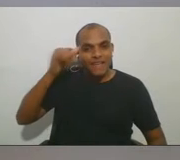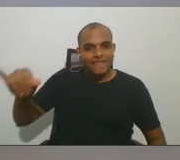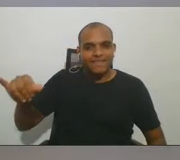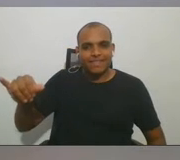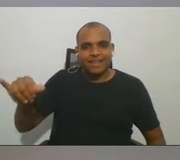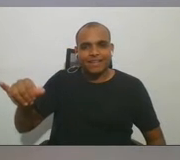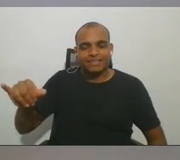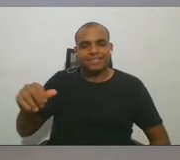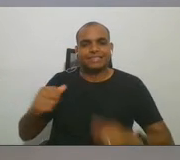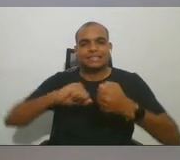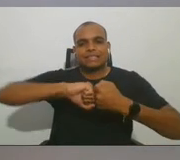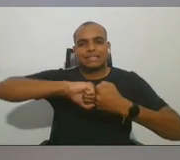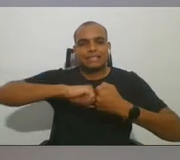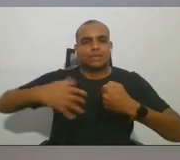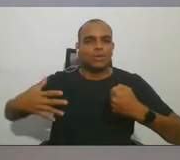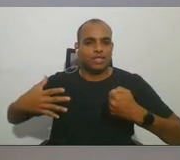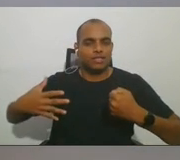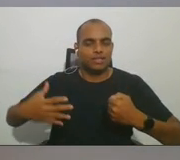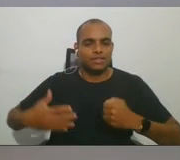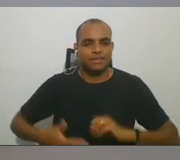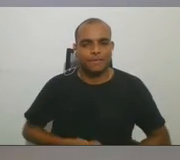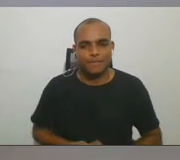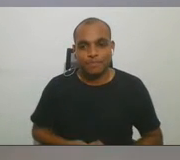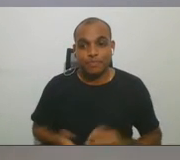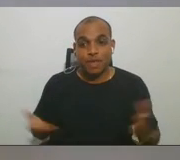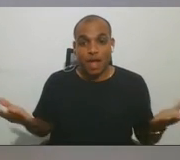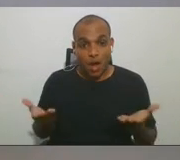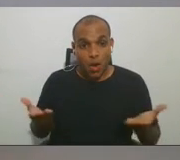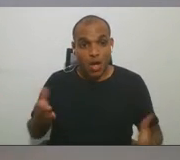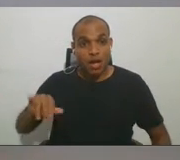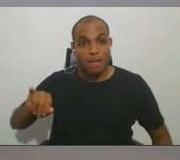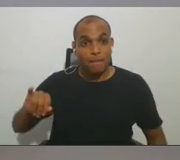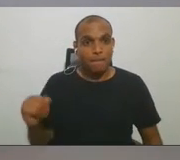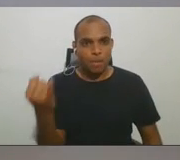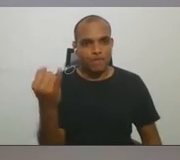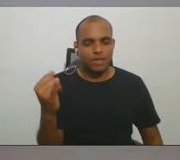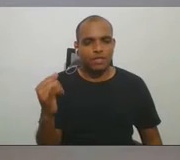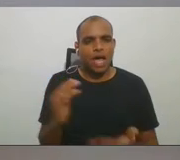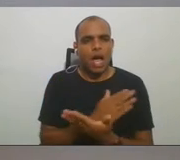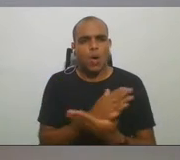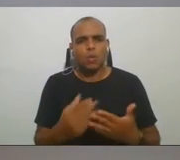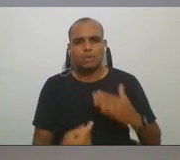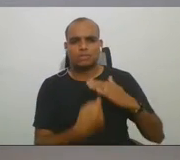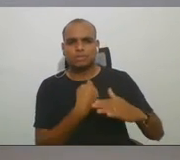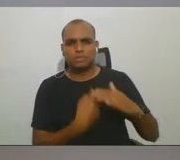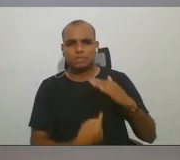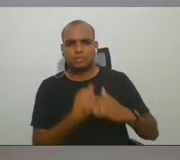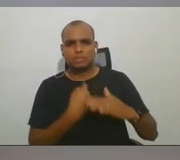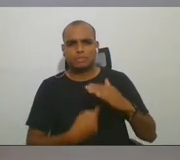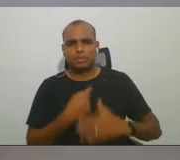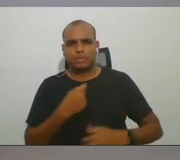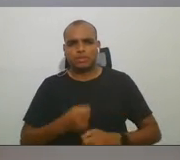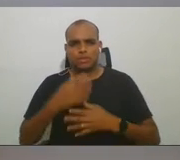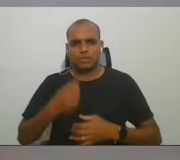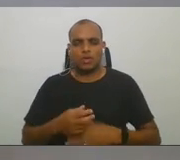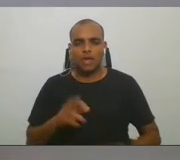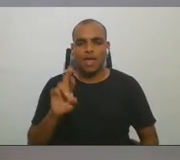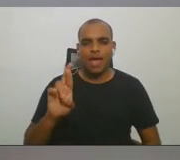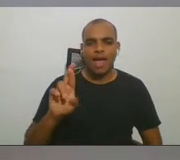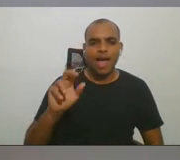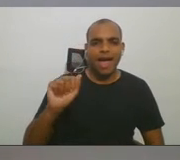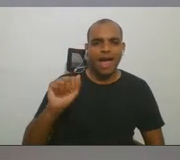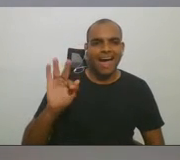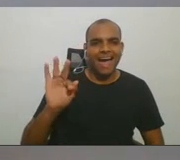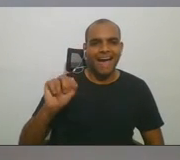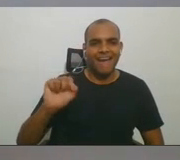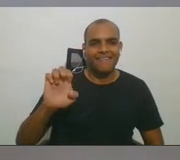democracias. Quero aproveitar, professora, que chegaram algumas outras questões. O Rafael